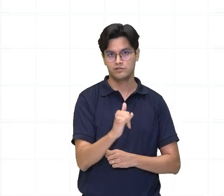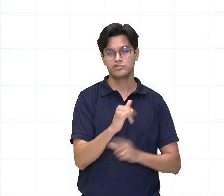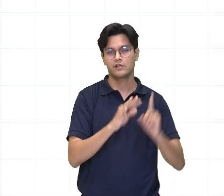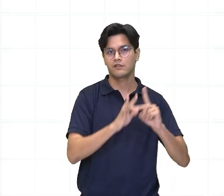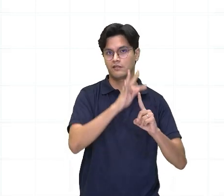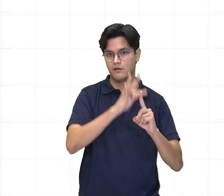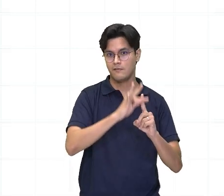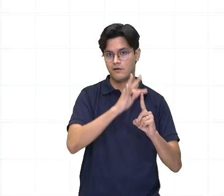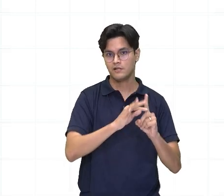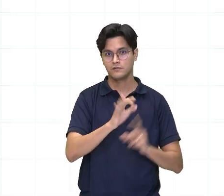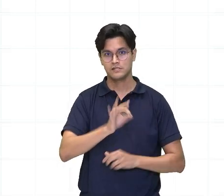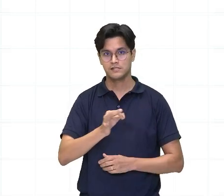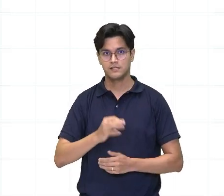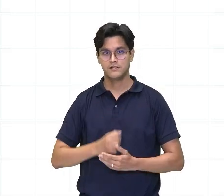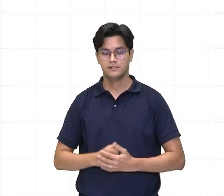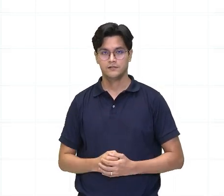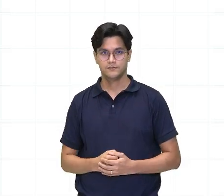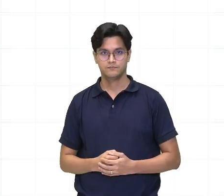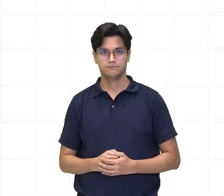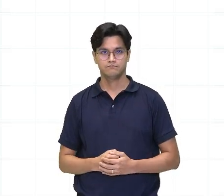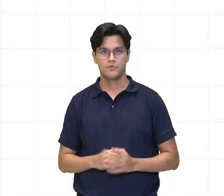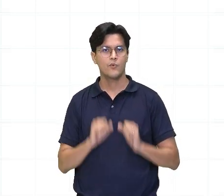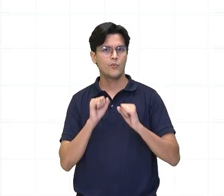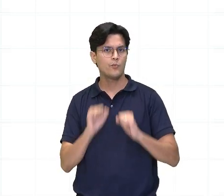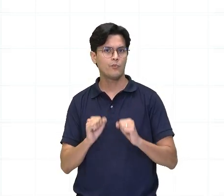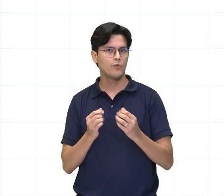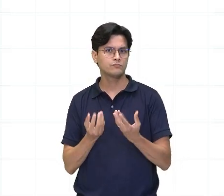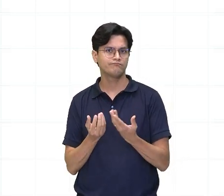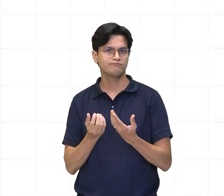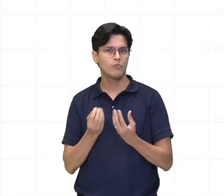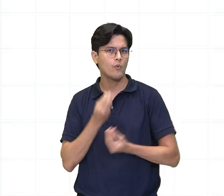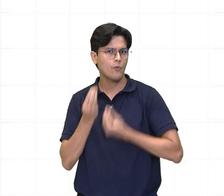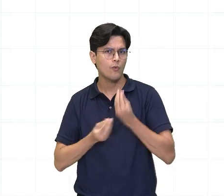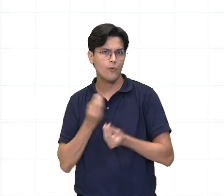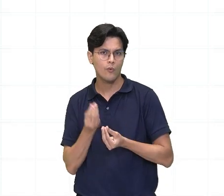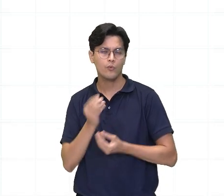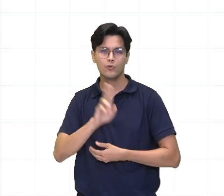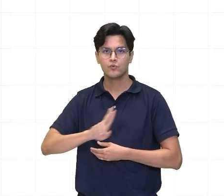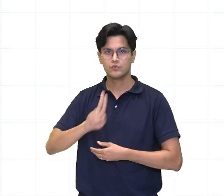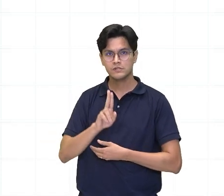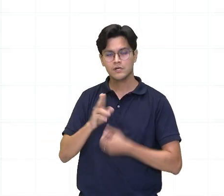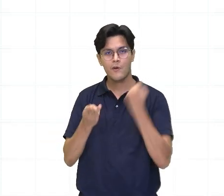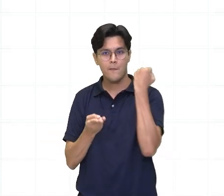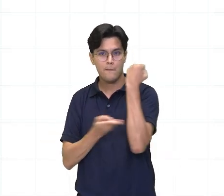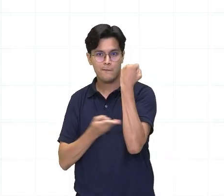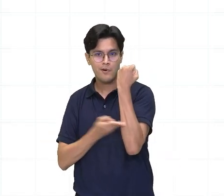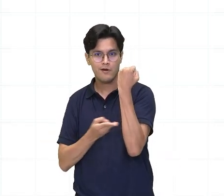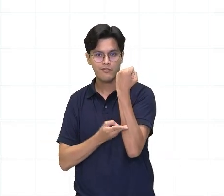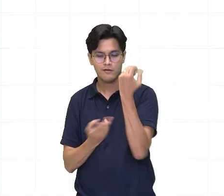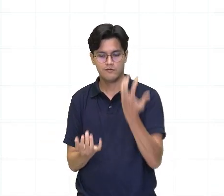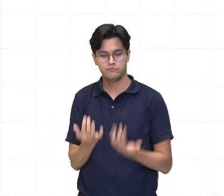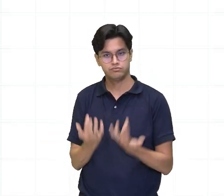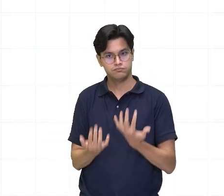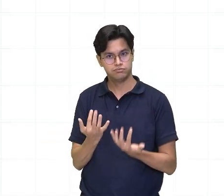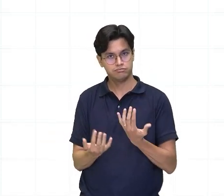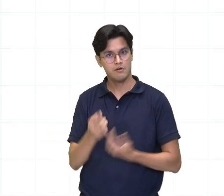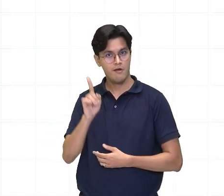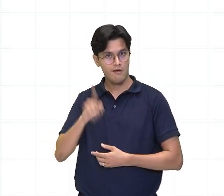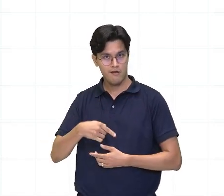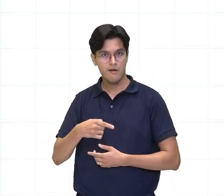certo? Pode ser obtida a partir da queima de lenha, né, uma matéria-prima barata